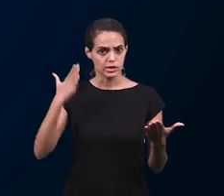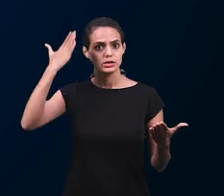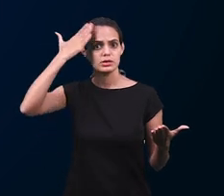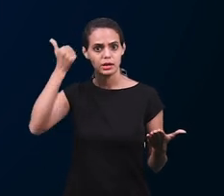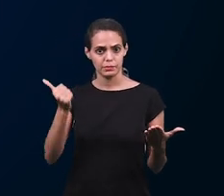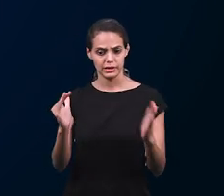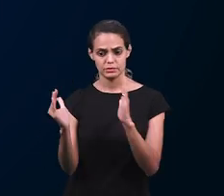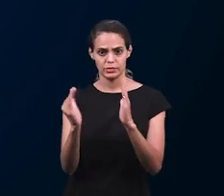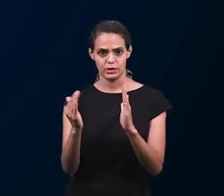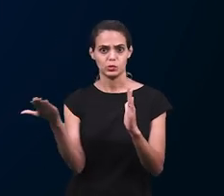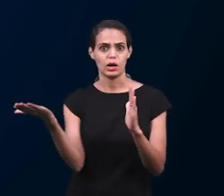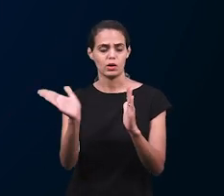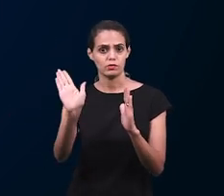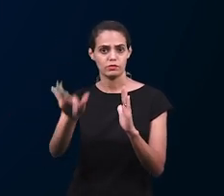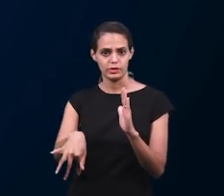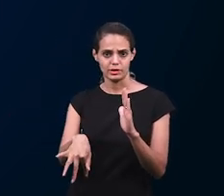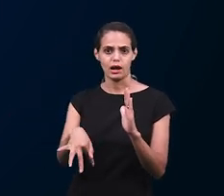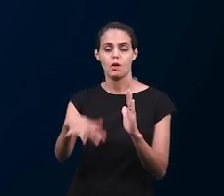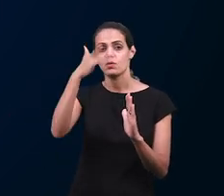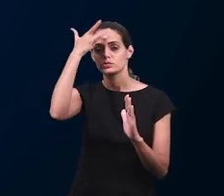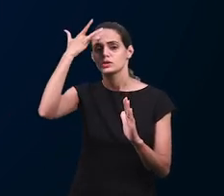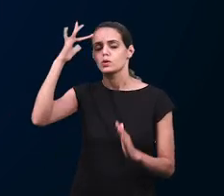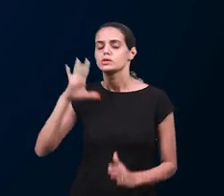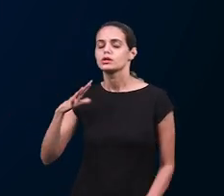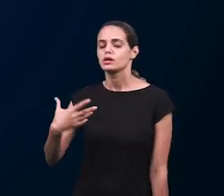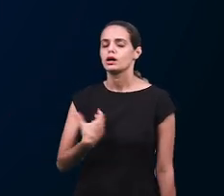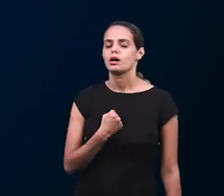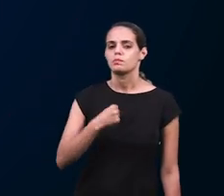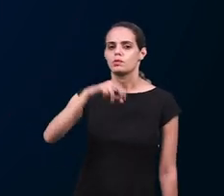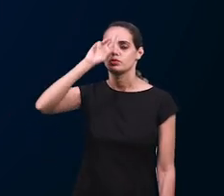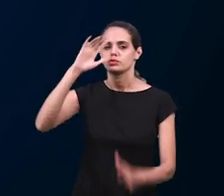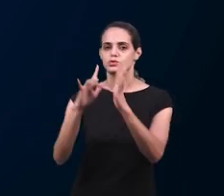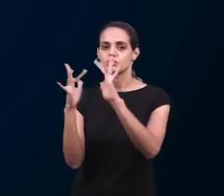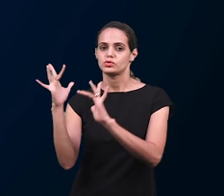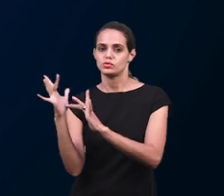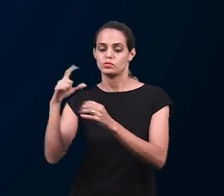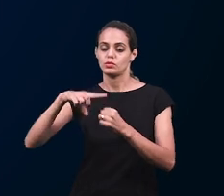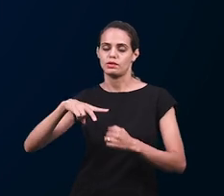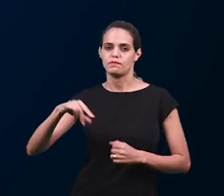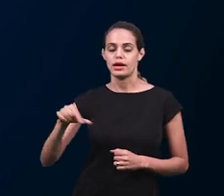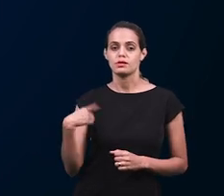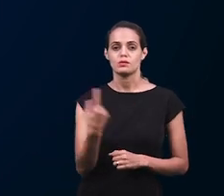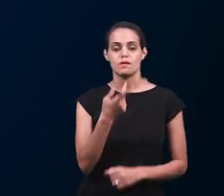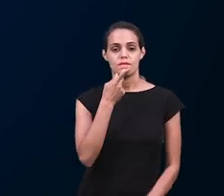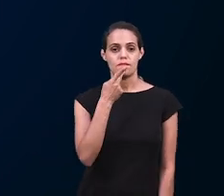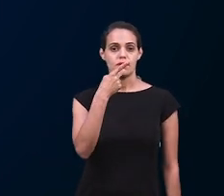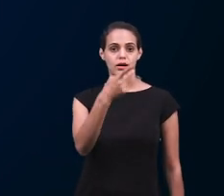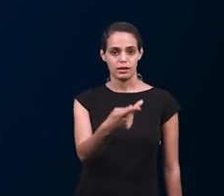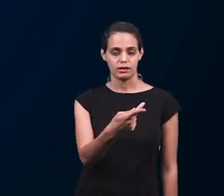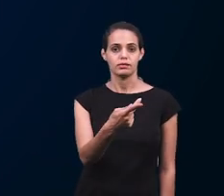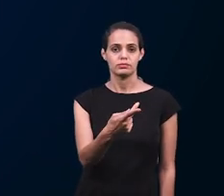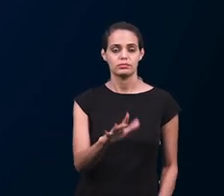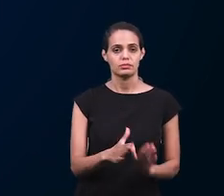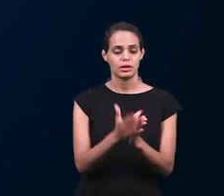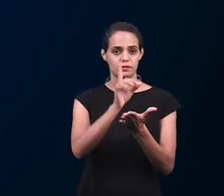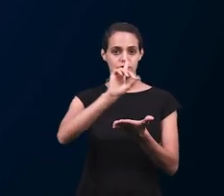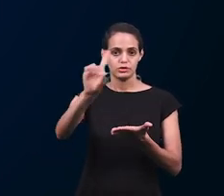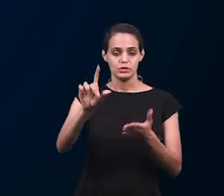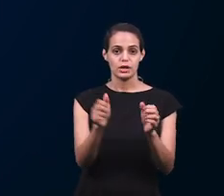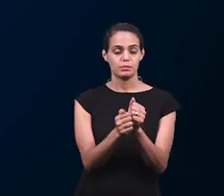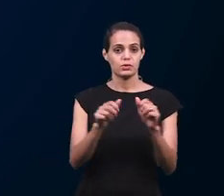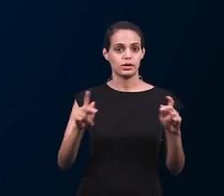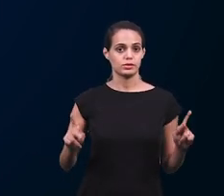última hora da igreja para aqueles que amam a vinda do Senhor Jesus. Nós queremos citar na palavra